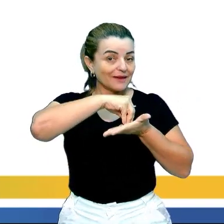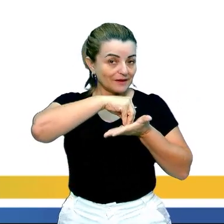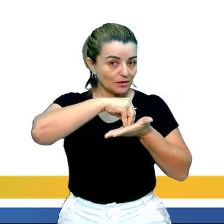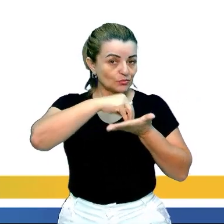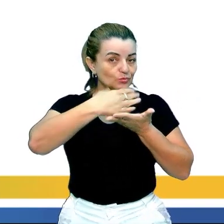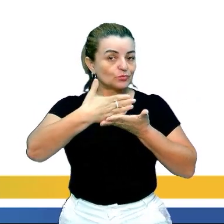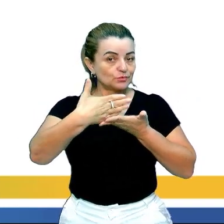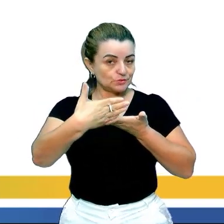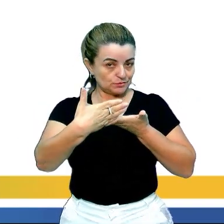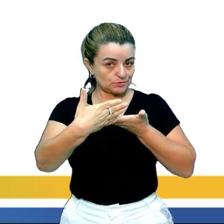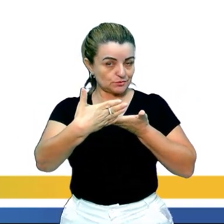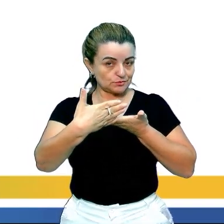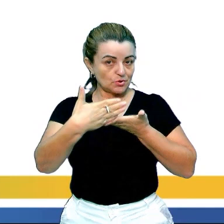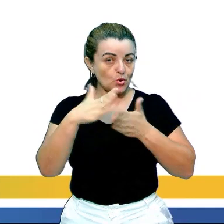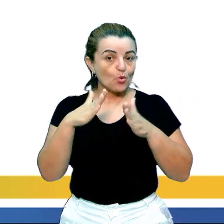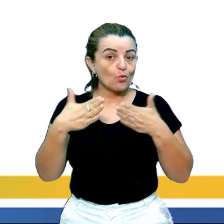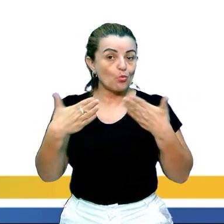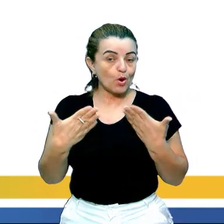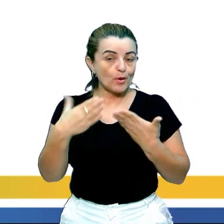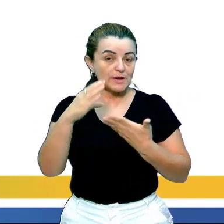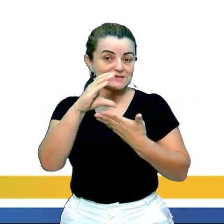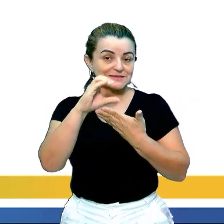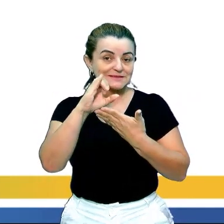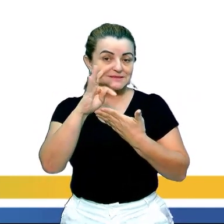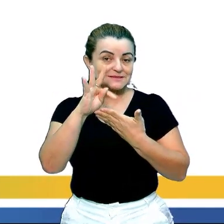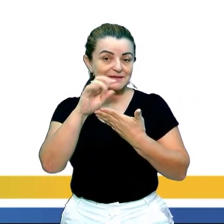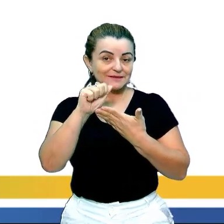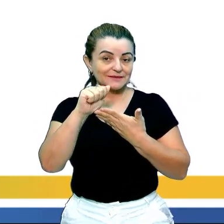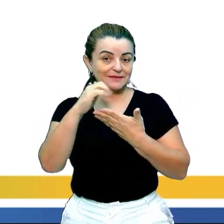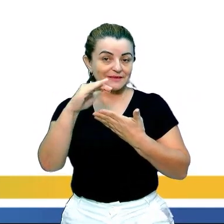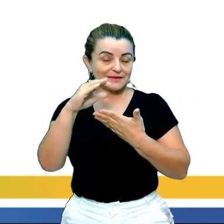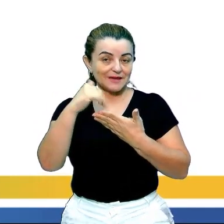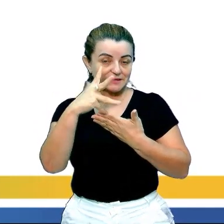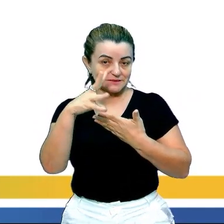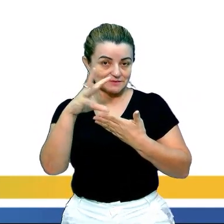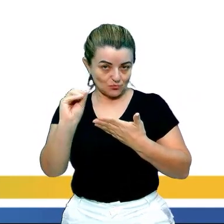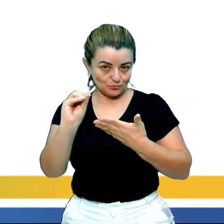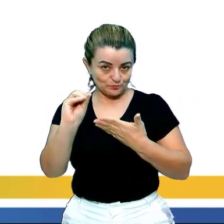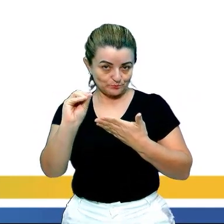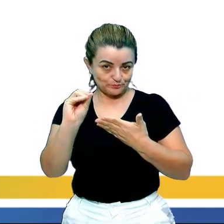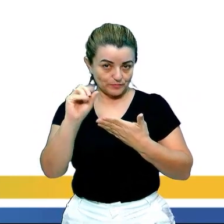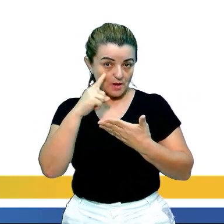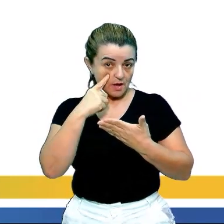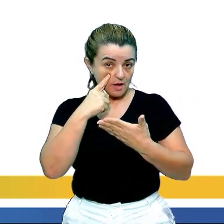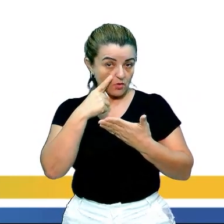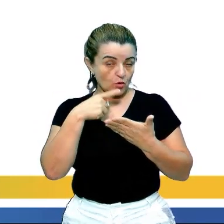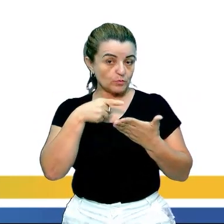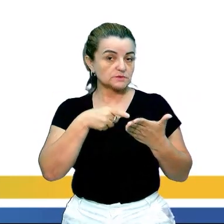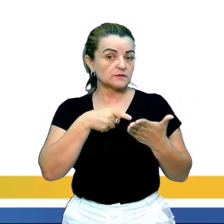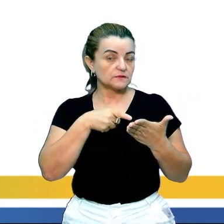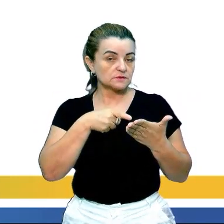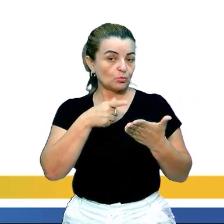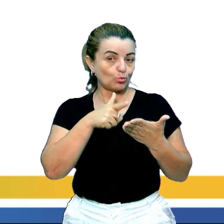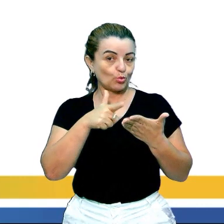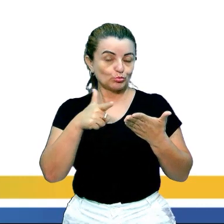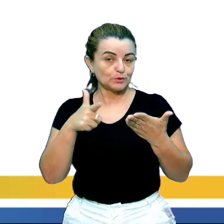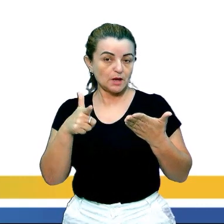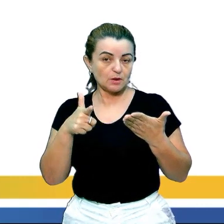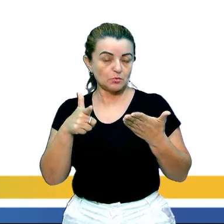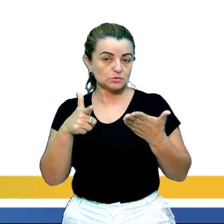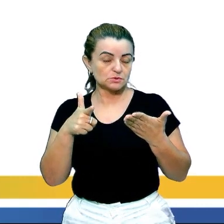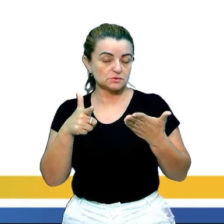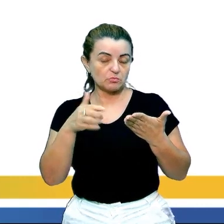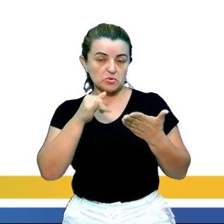introdução qual é a citação. Porque se vocês observarem bem, não temos aí uma citação, por